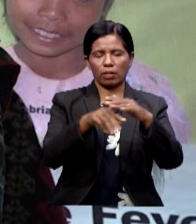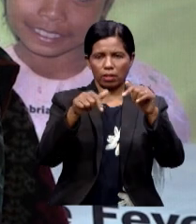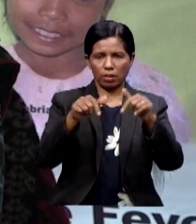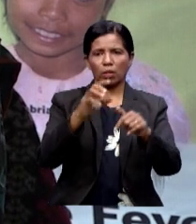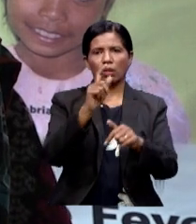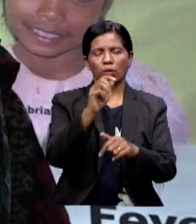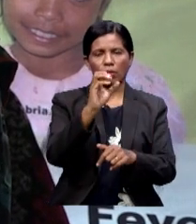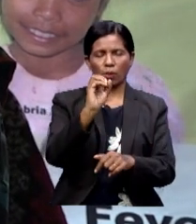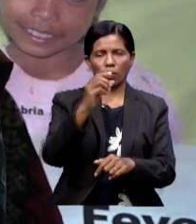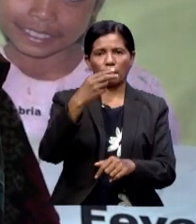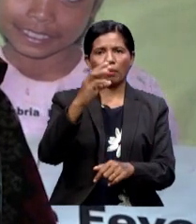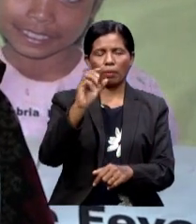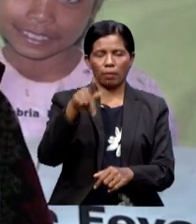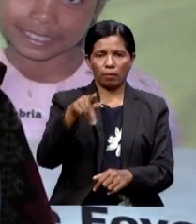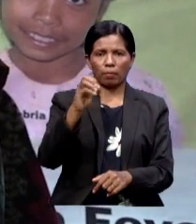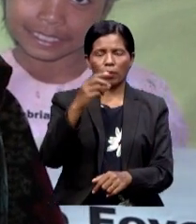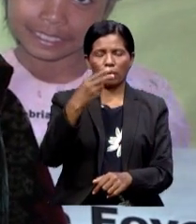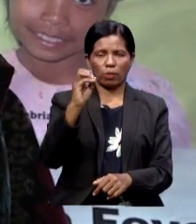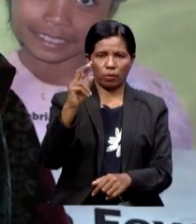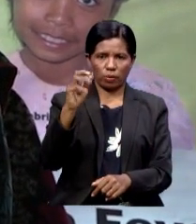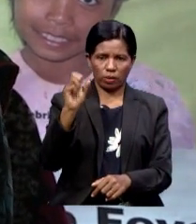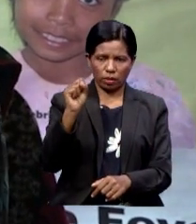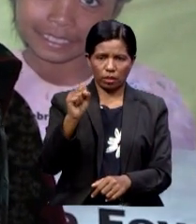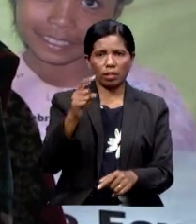também lá é